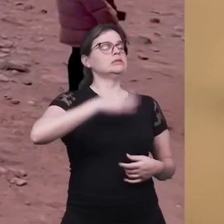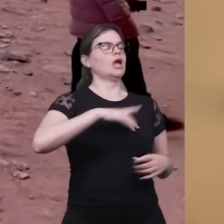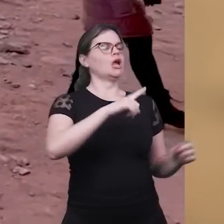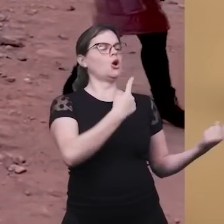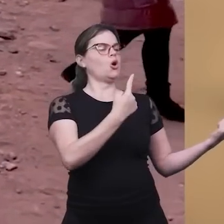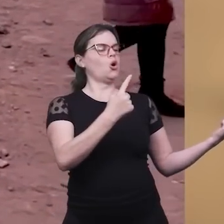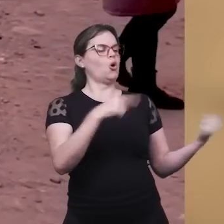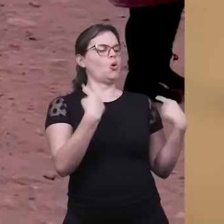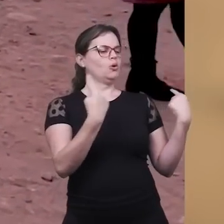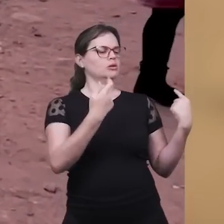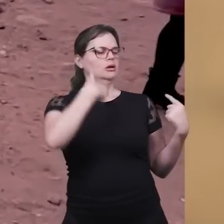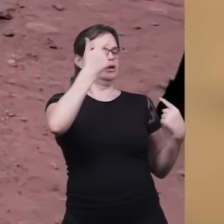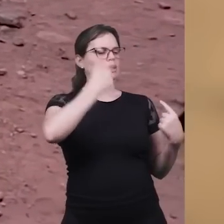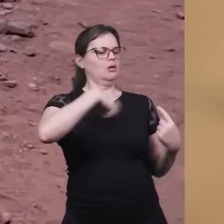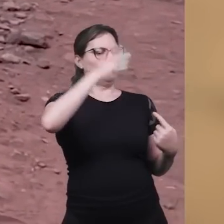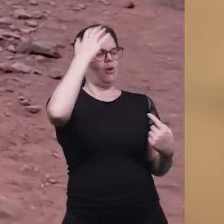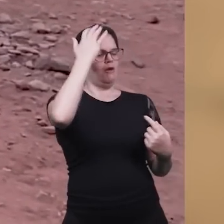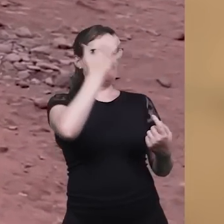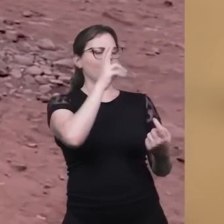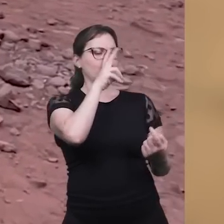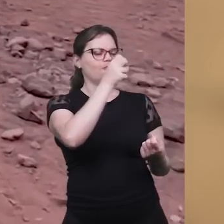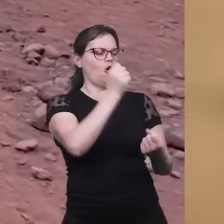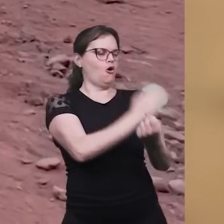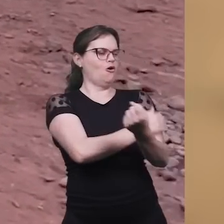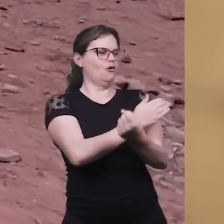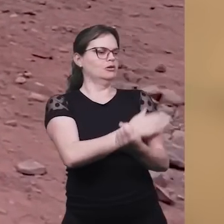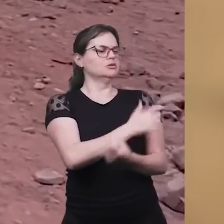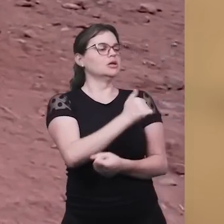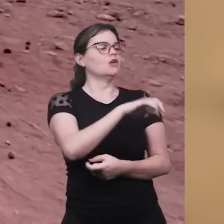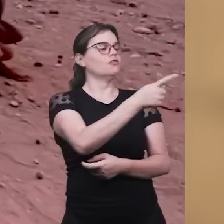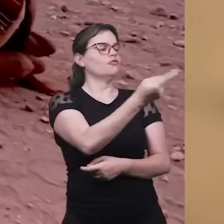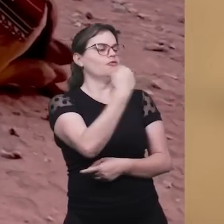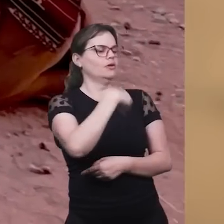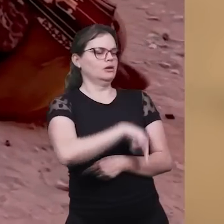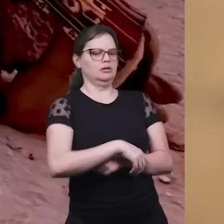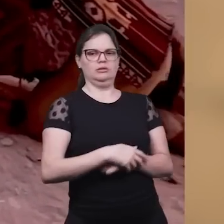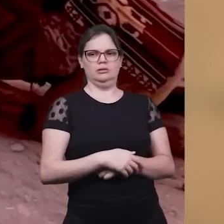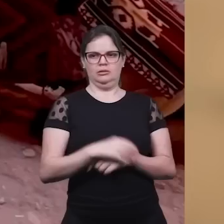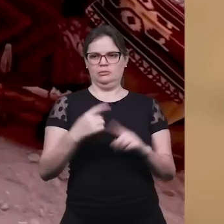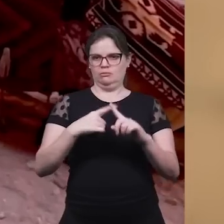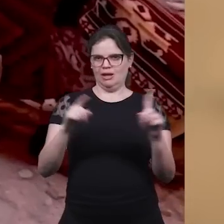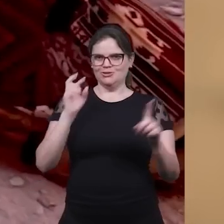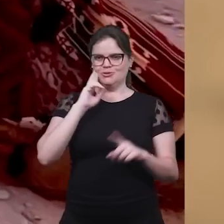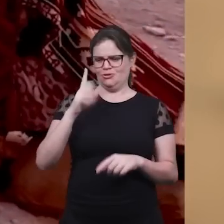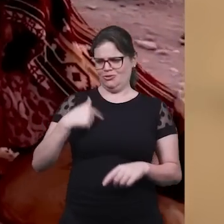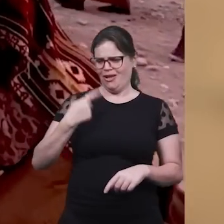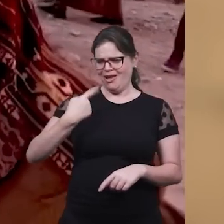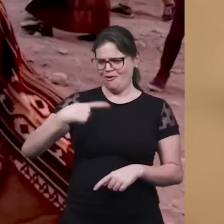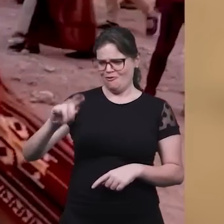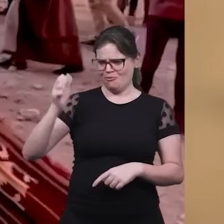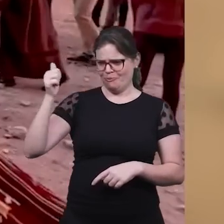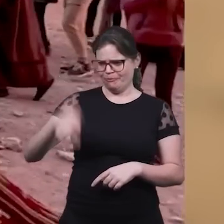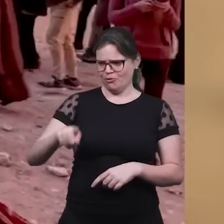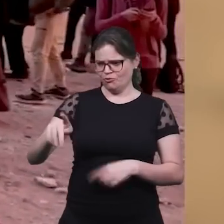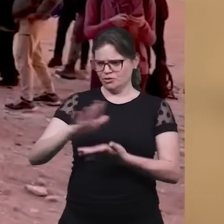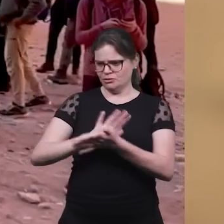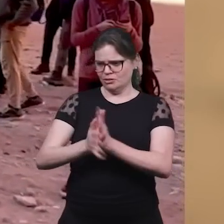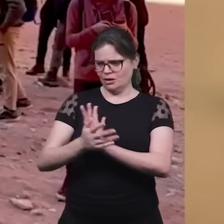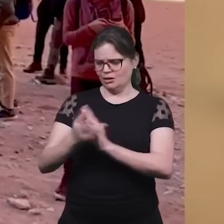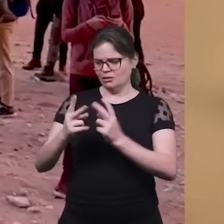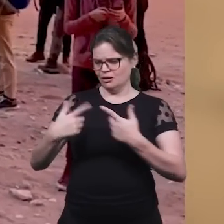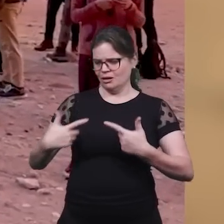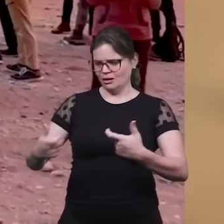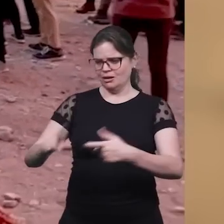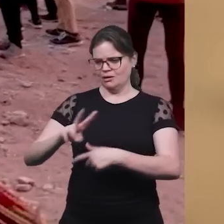máximo, aqui no meu posto aqui. Ninguém tem condição de chegar aqui. Mas o senhor falou, eu vou te derrubar daí. Então, a soberba do